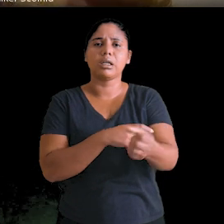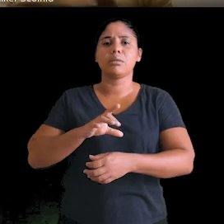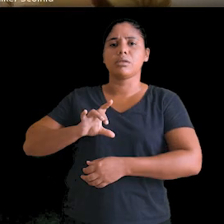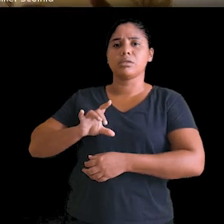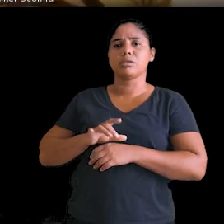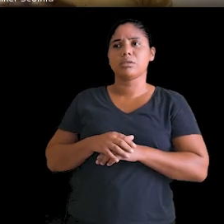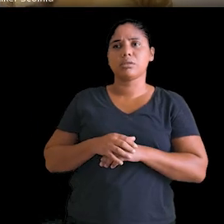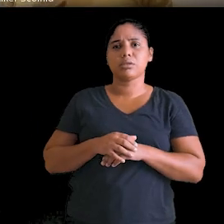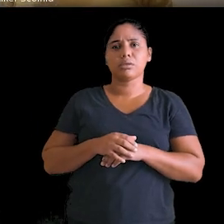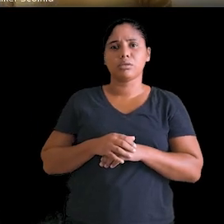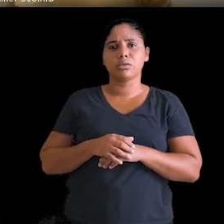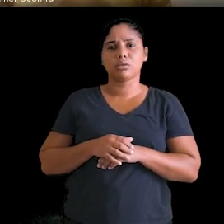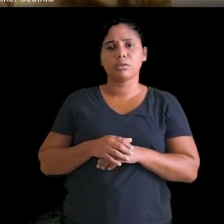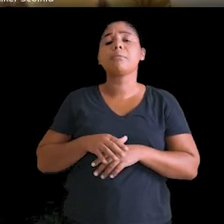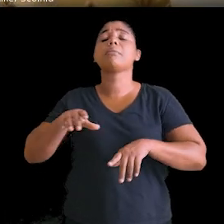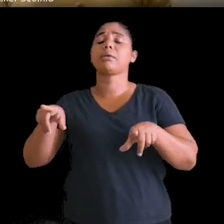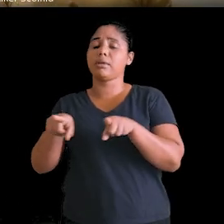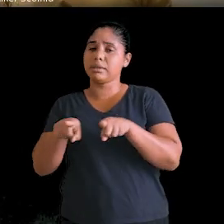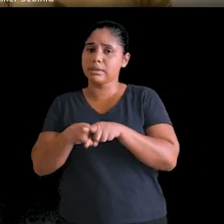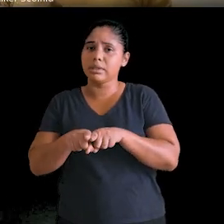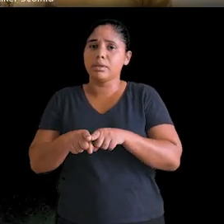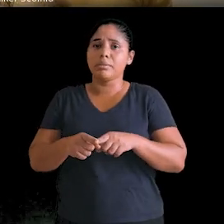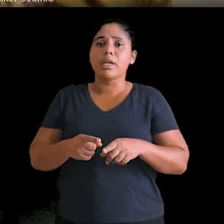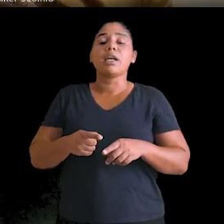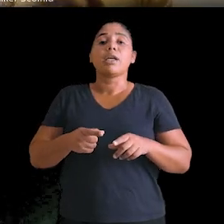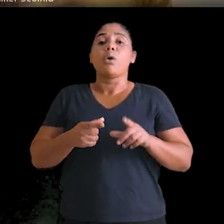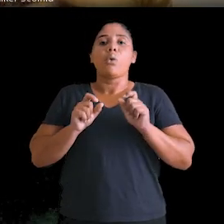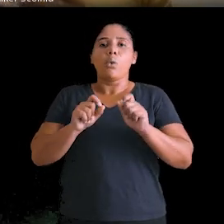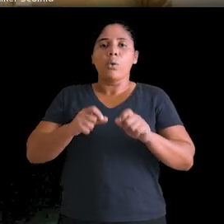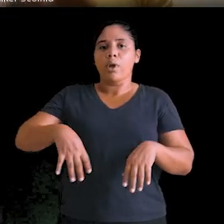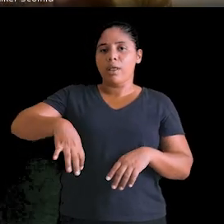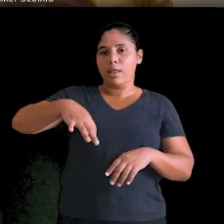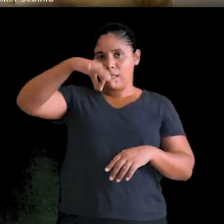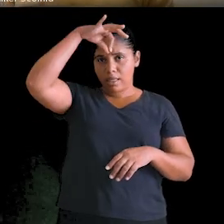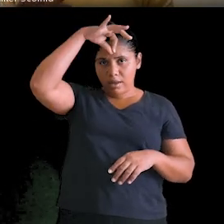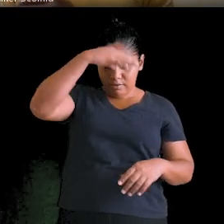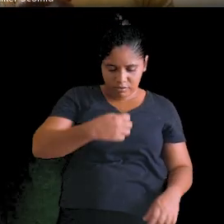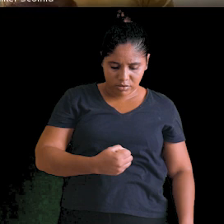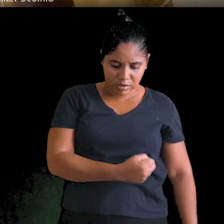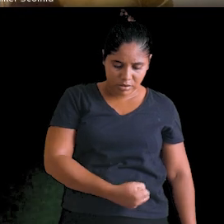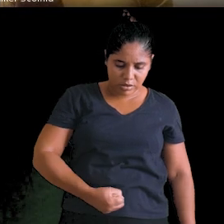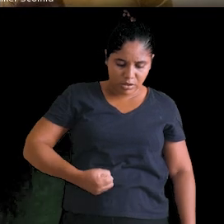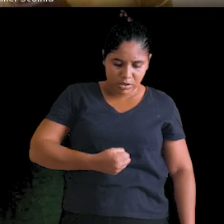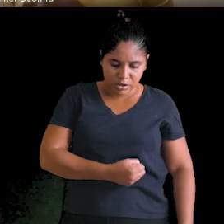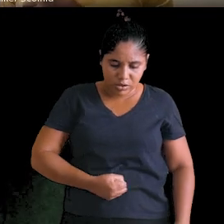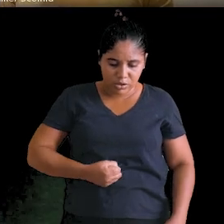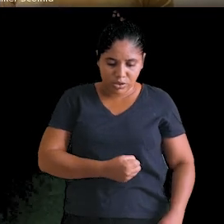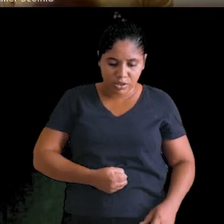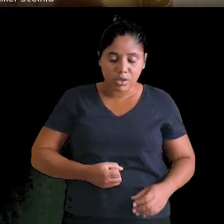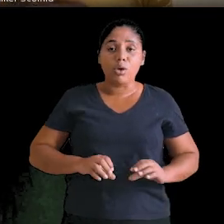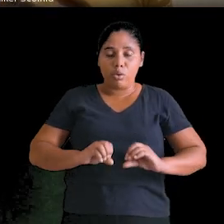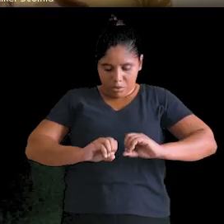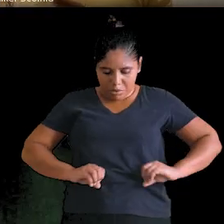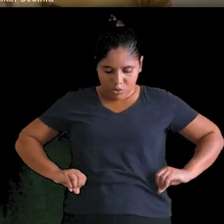de laboratoriais propriamente dito, mas também ultrassonografias transvaginais e principalmente também a questão da estimulação dos ovários com o estrogênio,